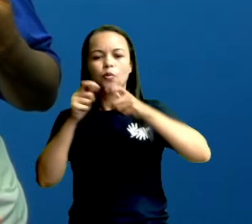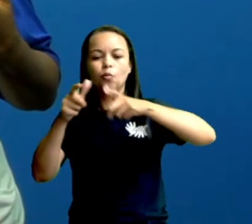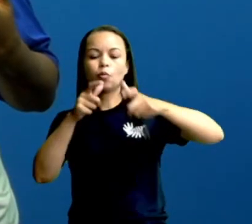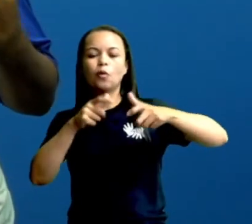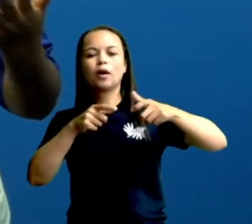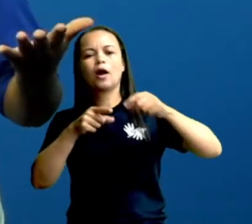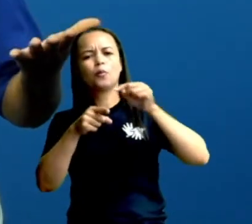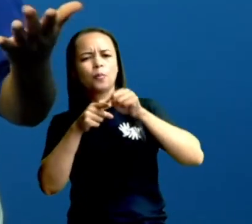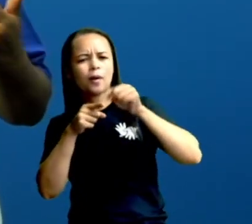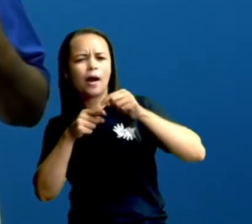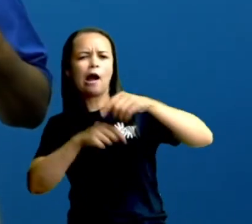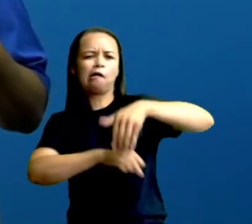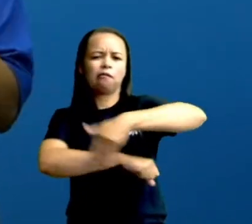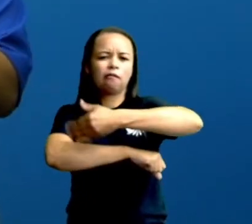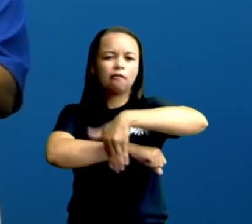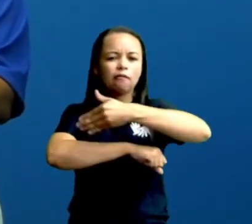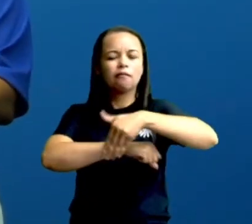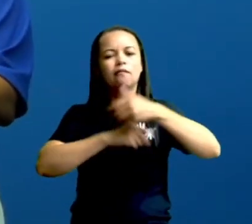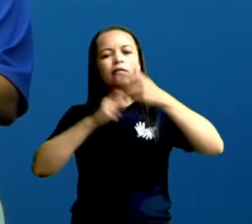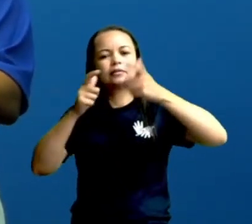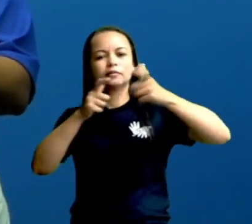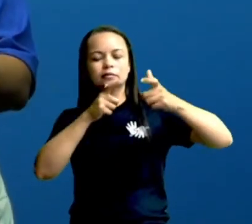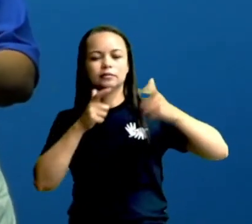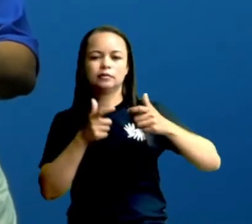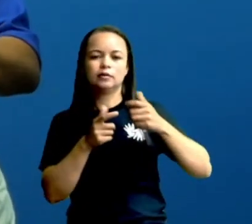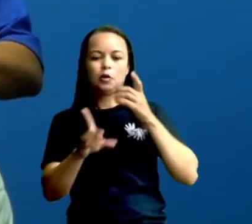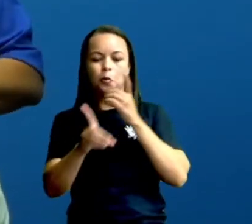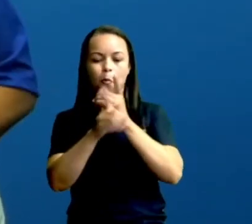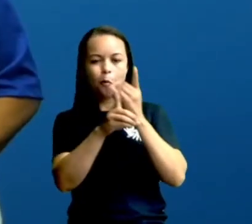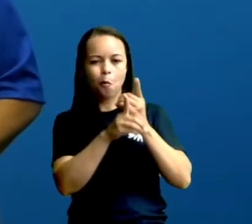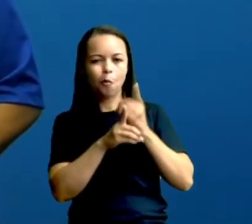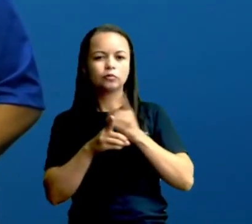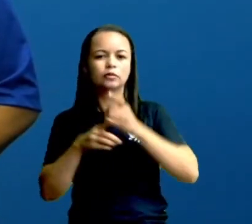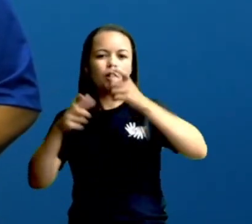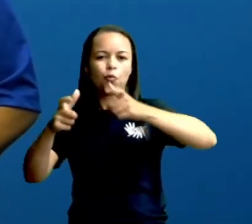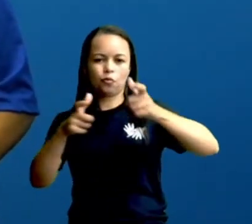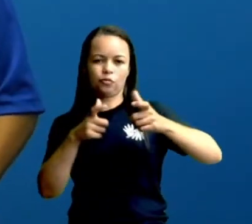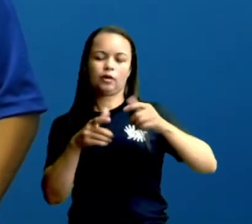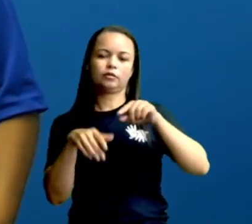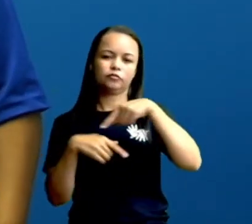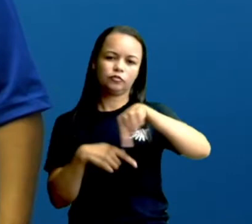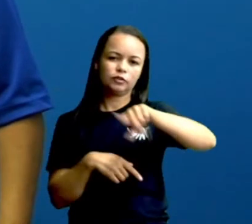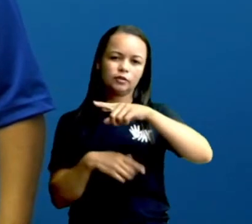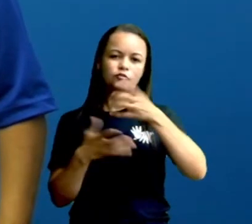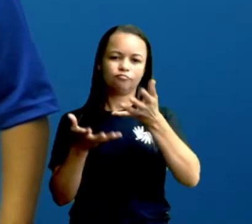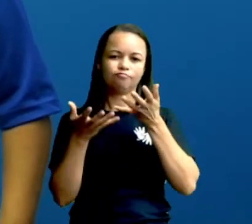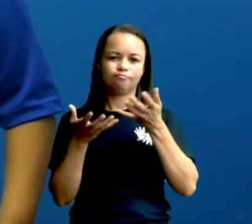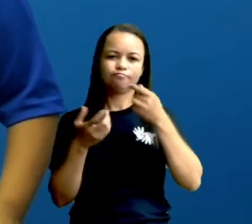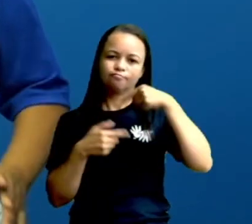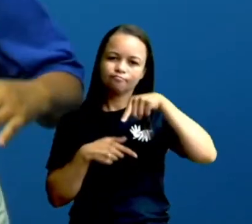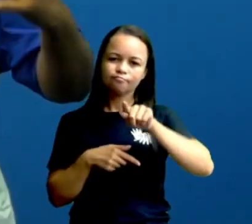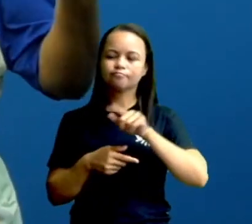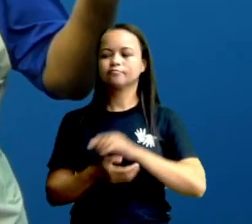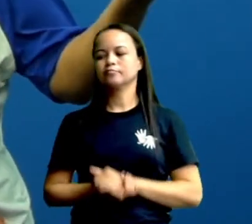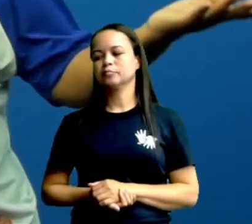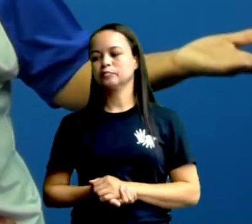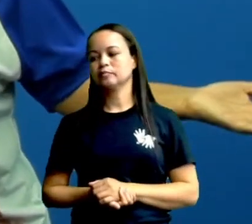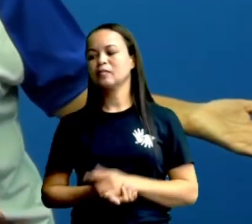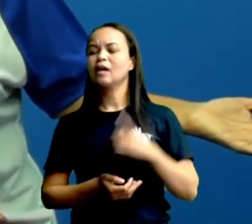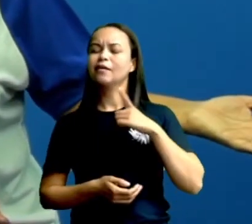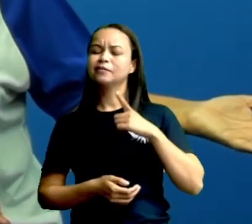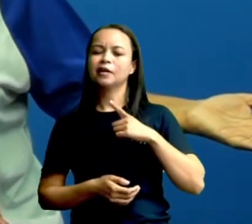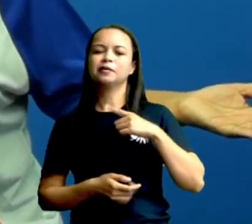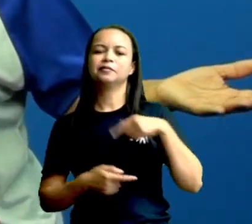determinada rua, tá certo? Para poder localizar e encontrar um determinado lugar que você quer ir. E temos o